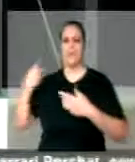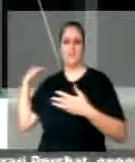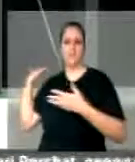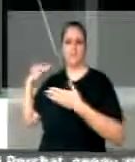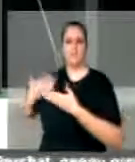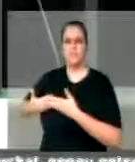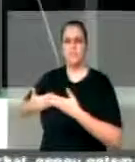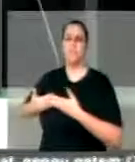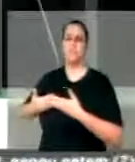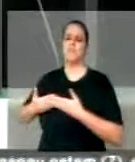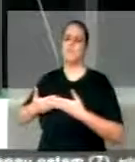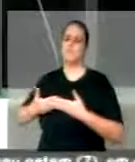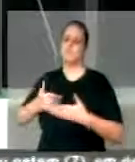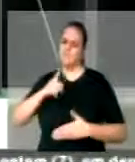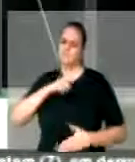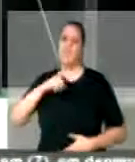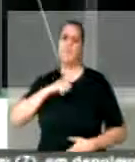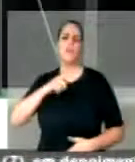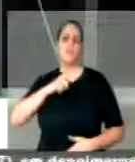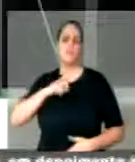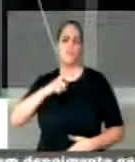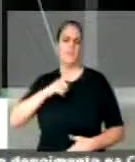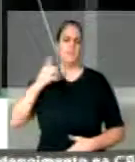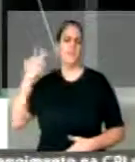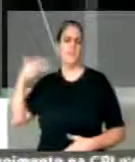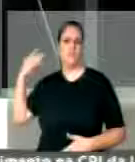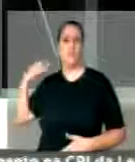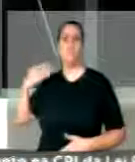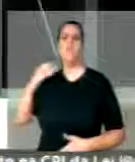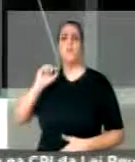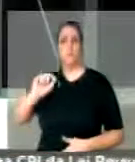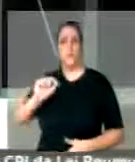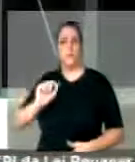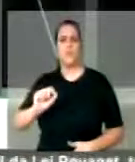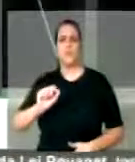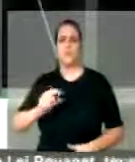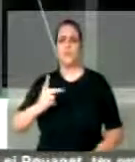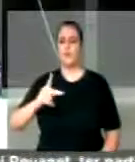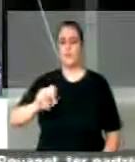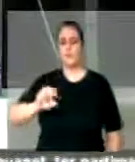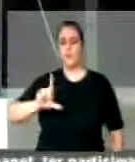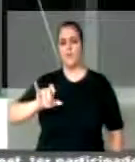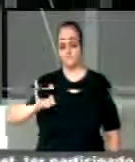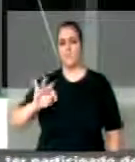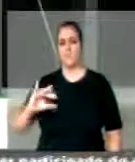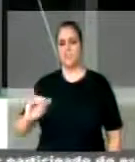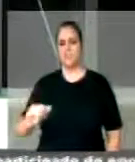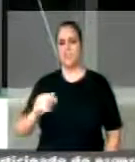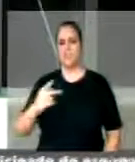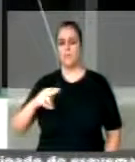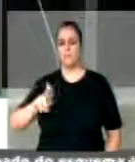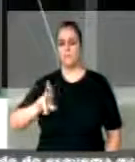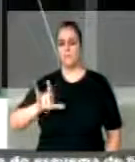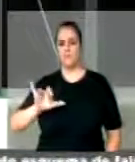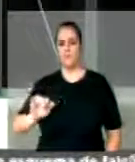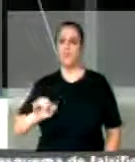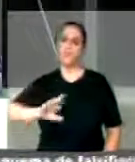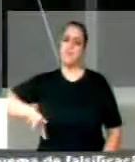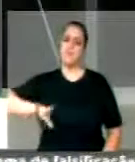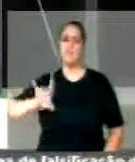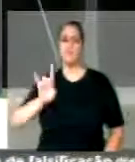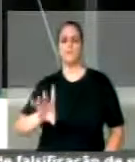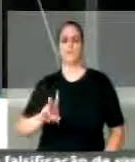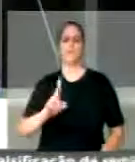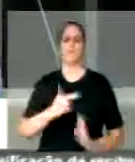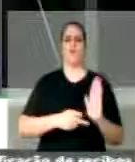até então, elas foram realmente políticas e não foram apenas um programa onde